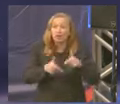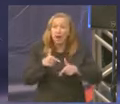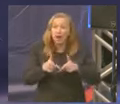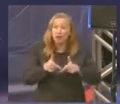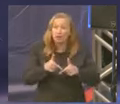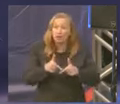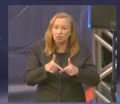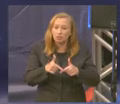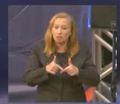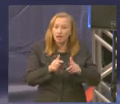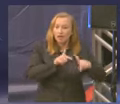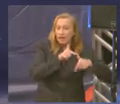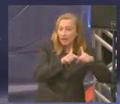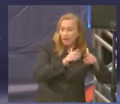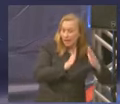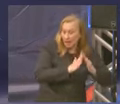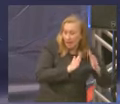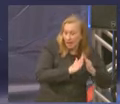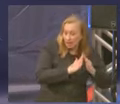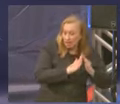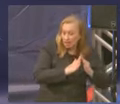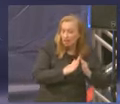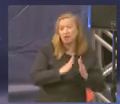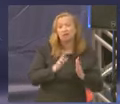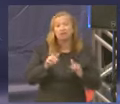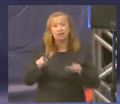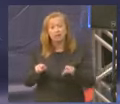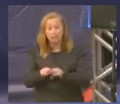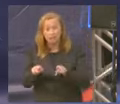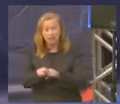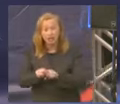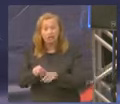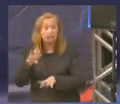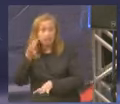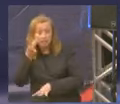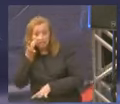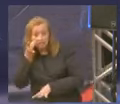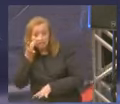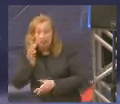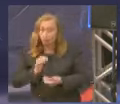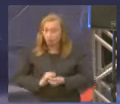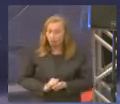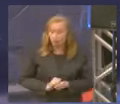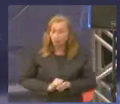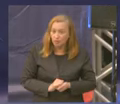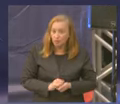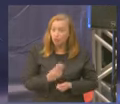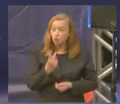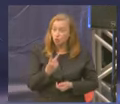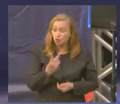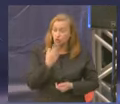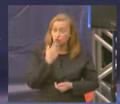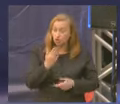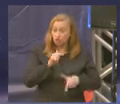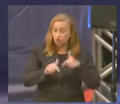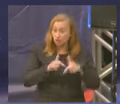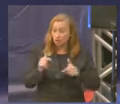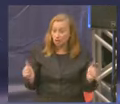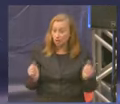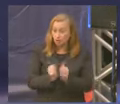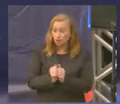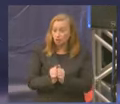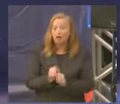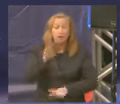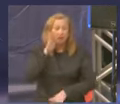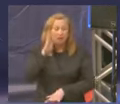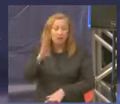híbrido, que é uma junção do trabalho em casa com o trabalho presencial. Há uma questão que é